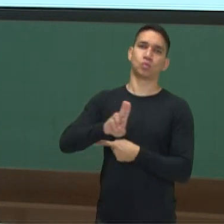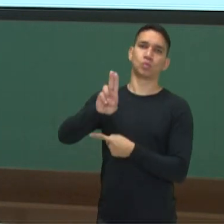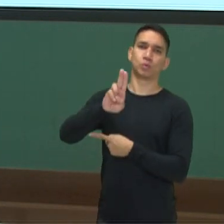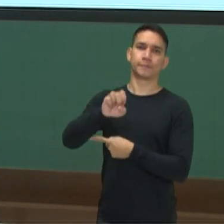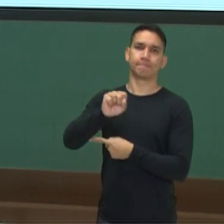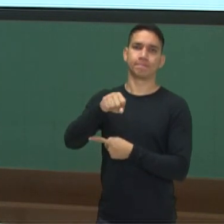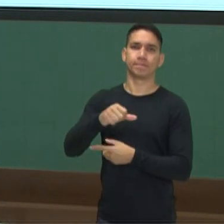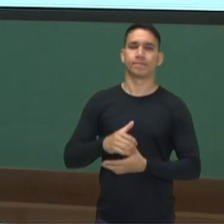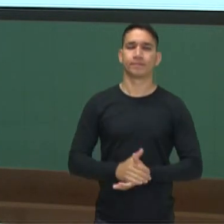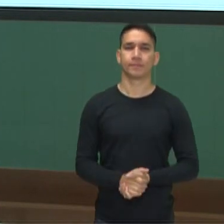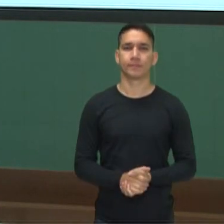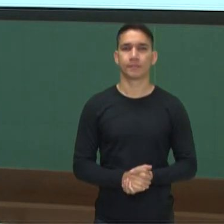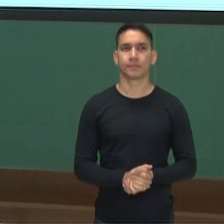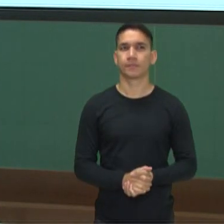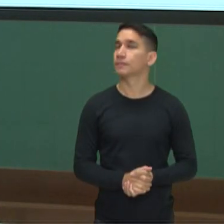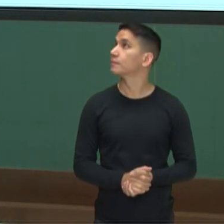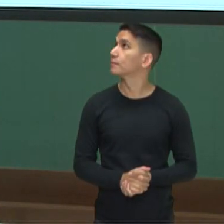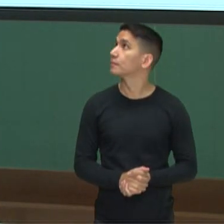bom?